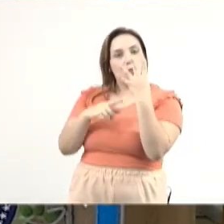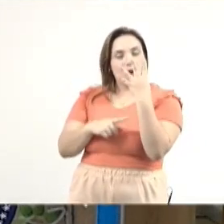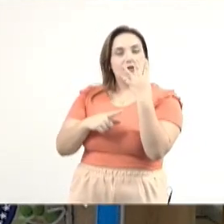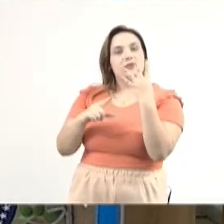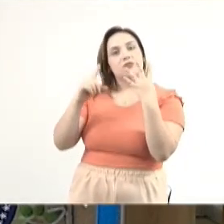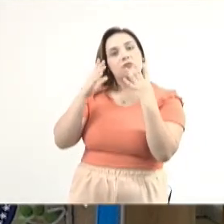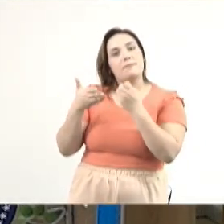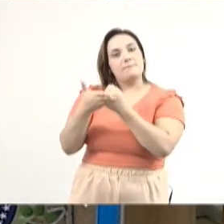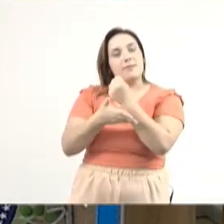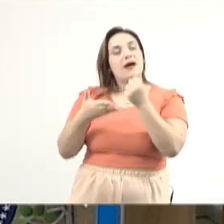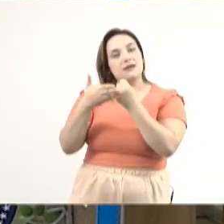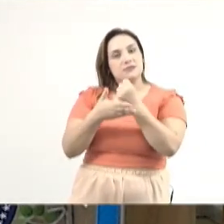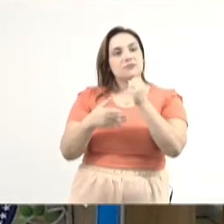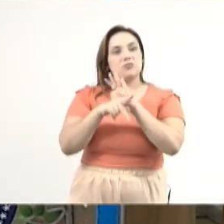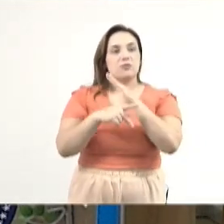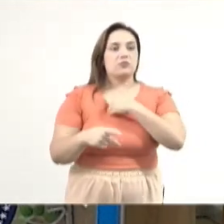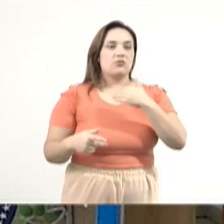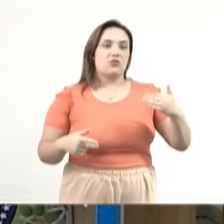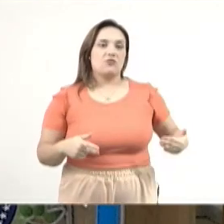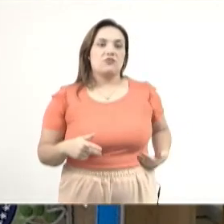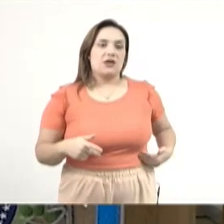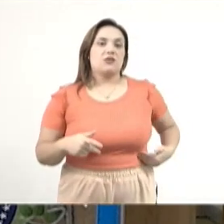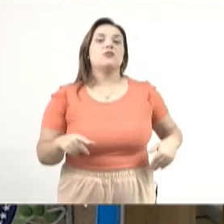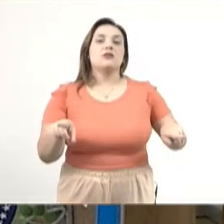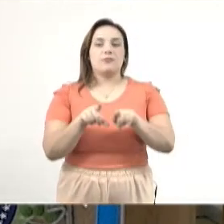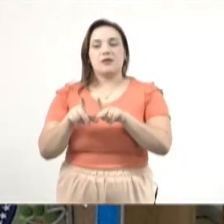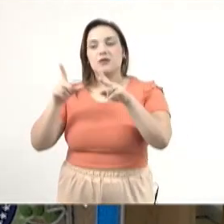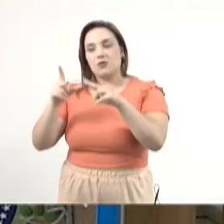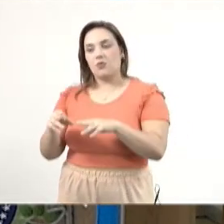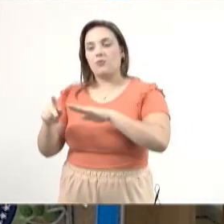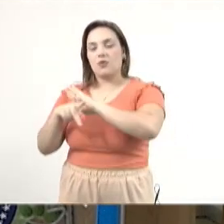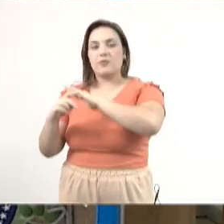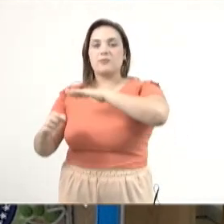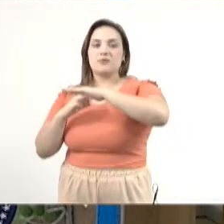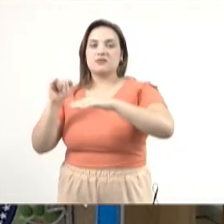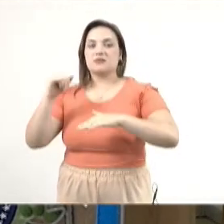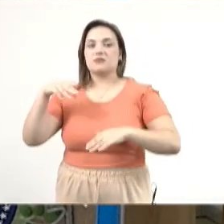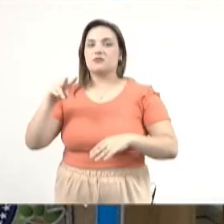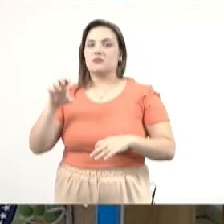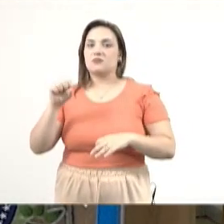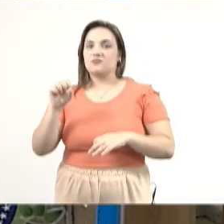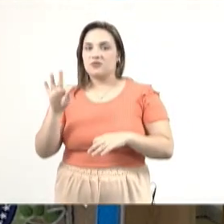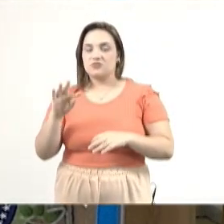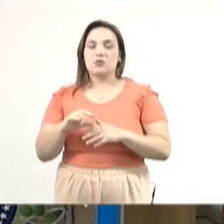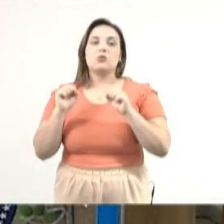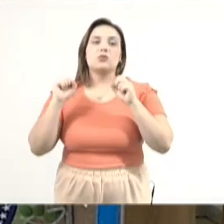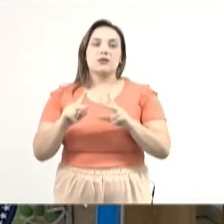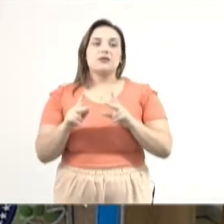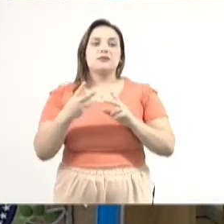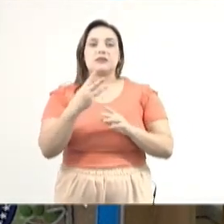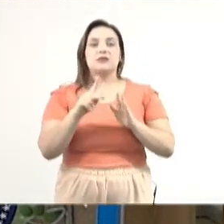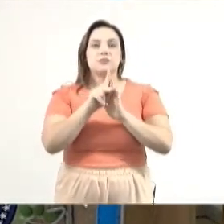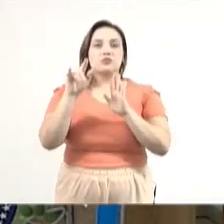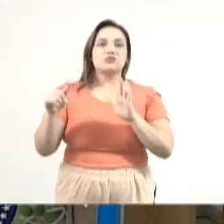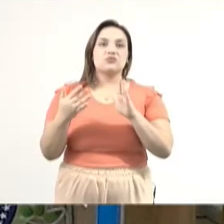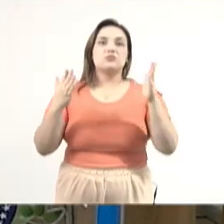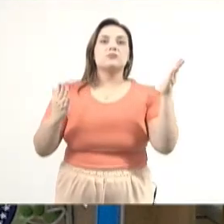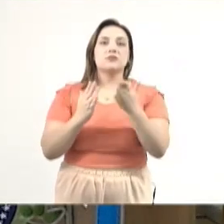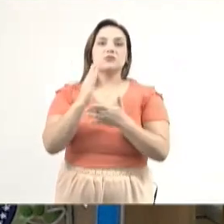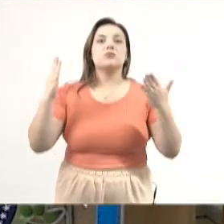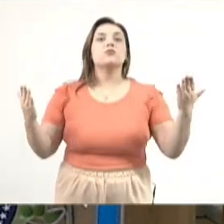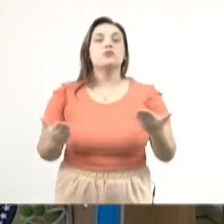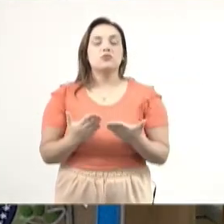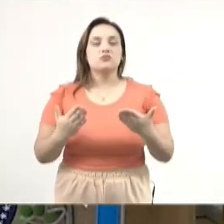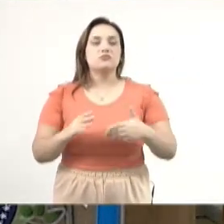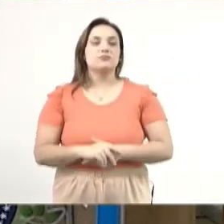4 pilares, aliás, também vão nortear o trabalho da InvestMS. Bom, esses foram os 3 projetos aprovados hoje pelos deputados estaduais.